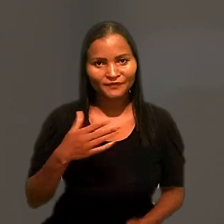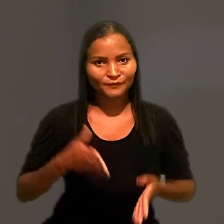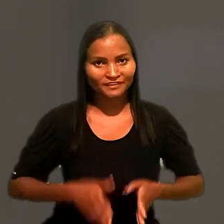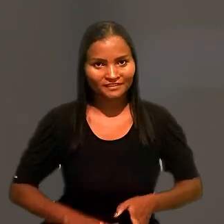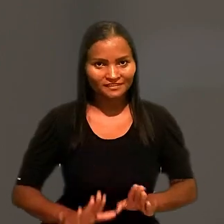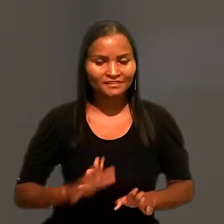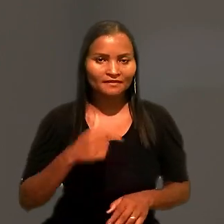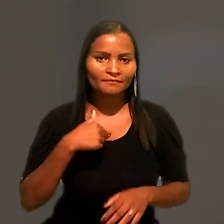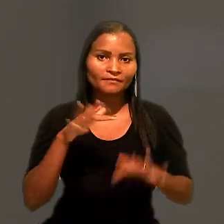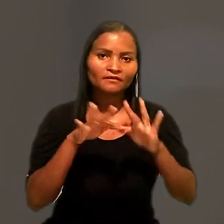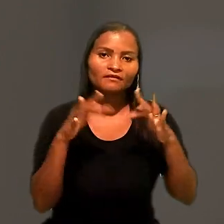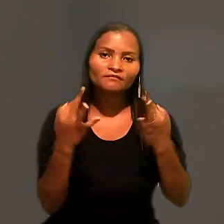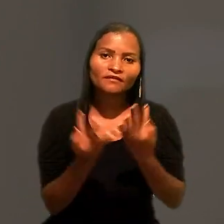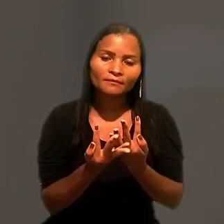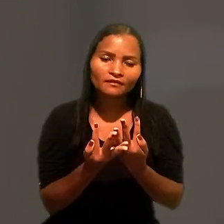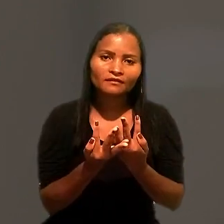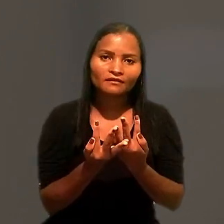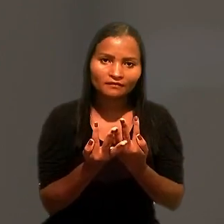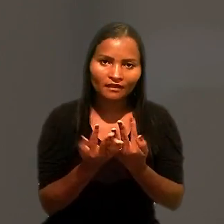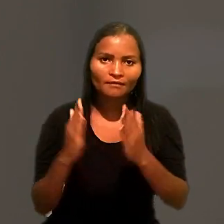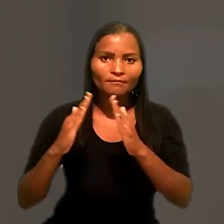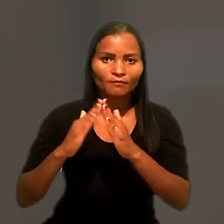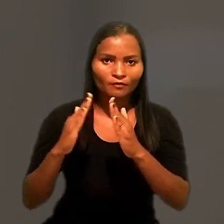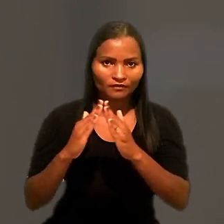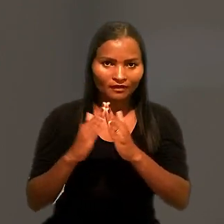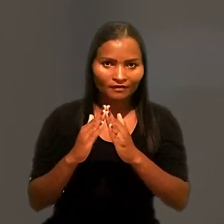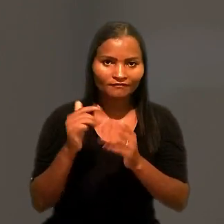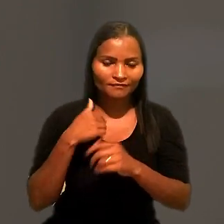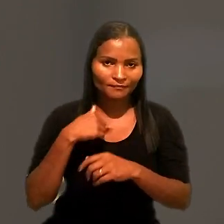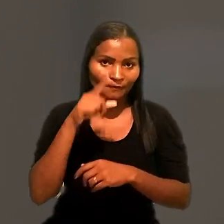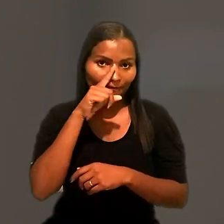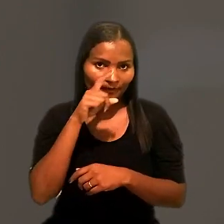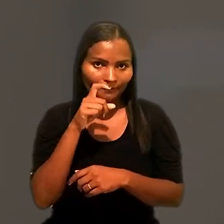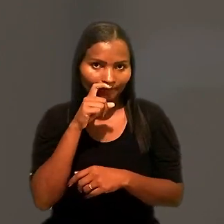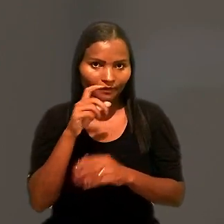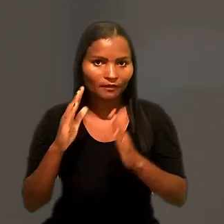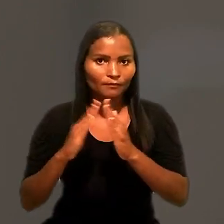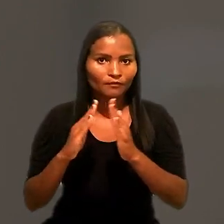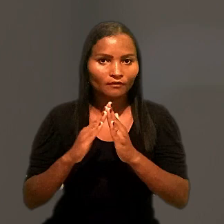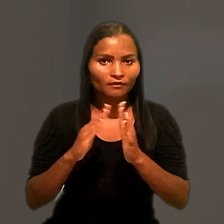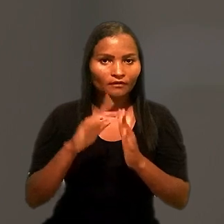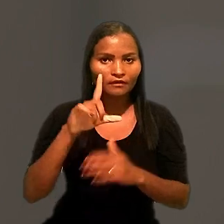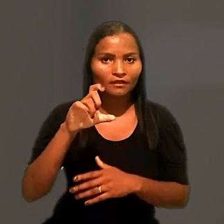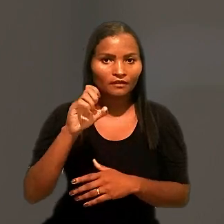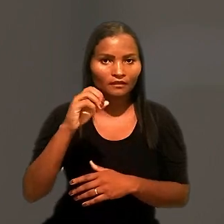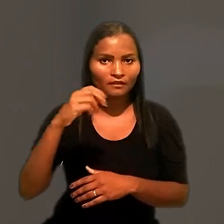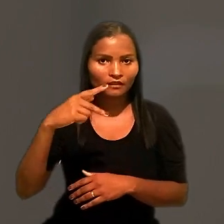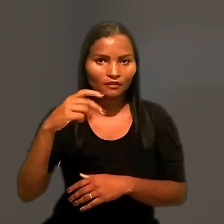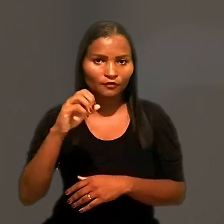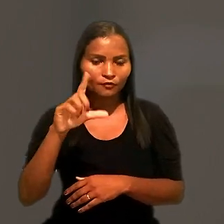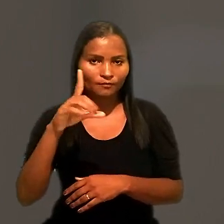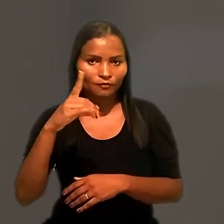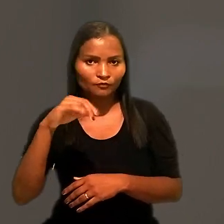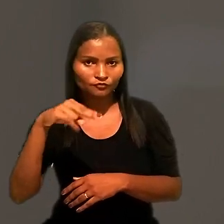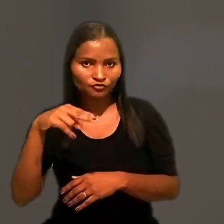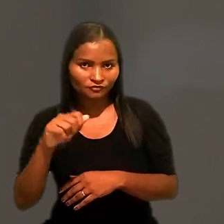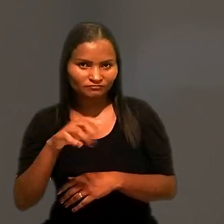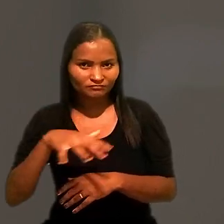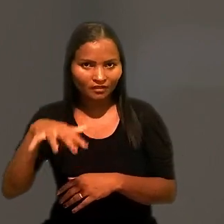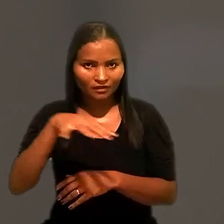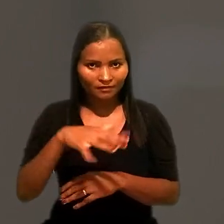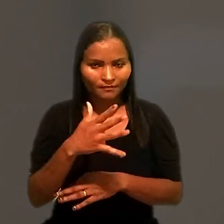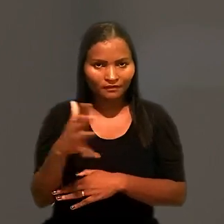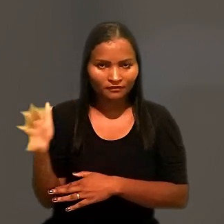minha família estava à época residindo, meus pais residiam em Leopoldina, na Zona da Mata, onde fiquei 8